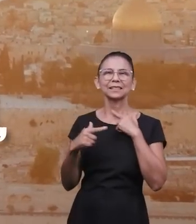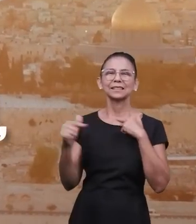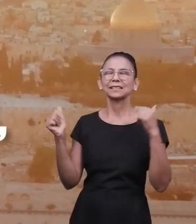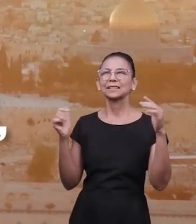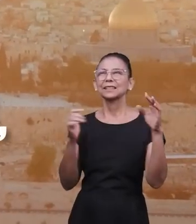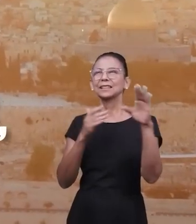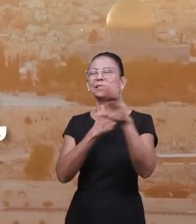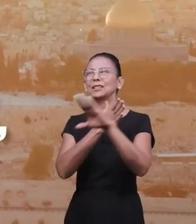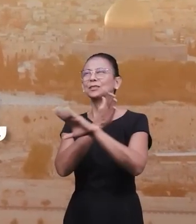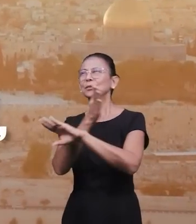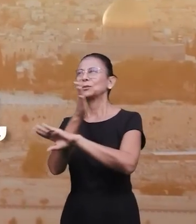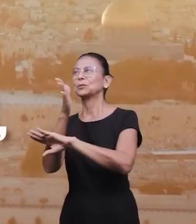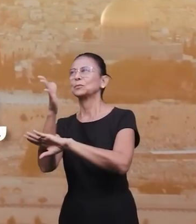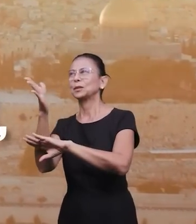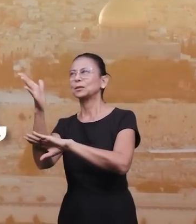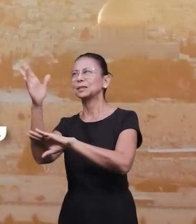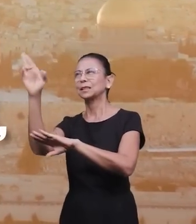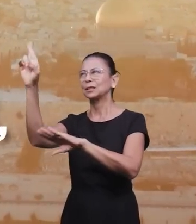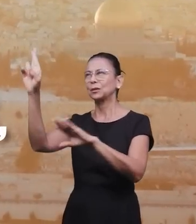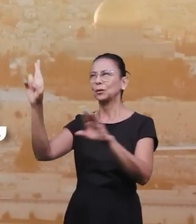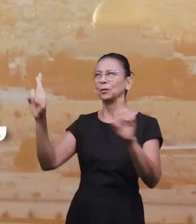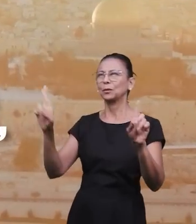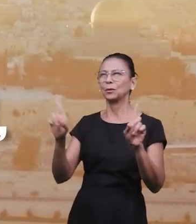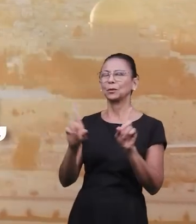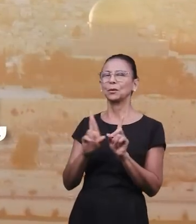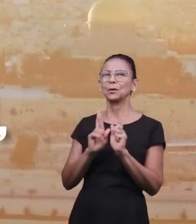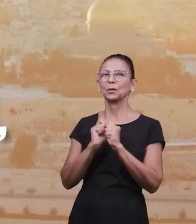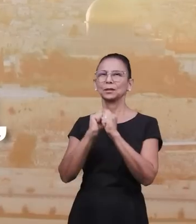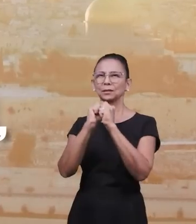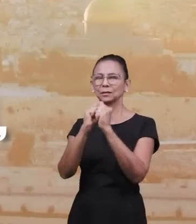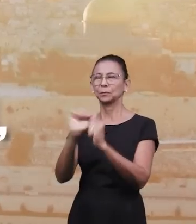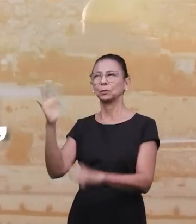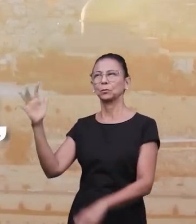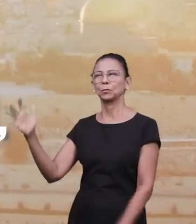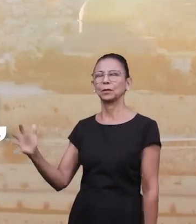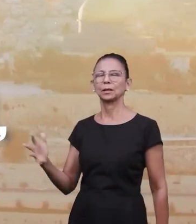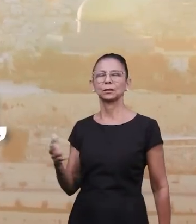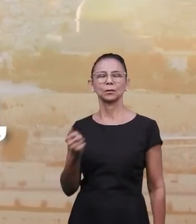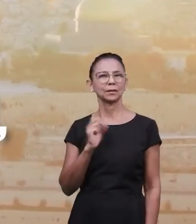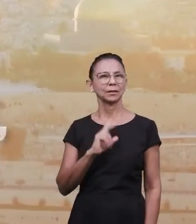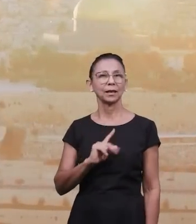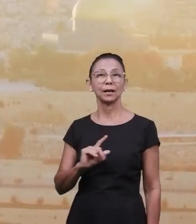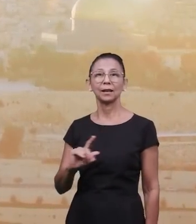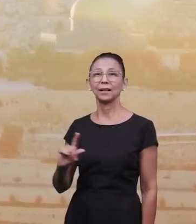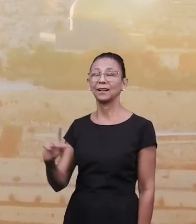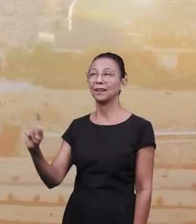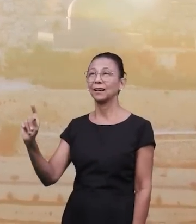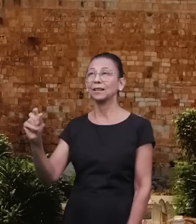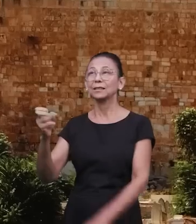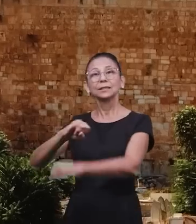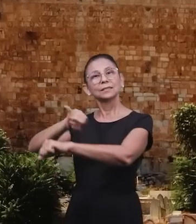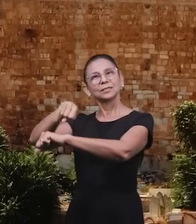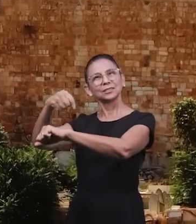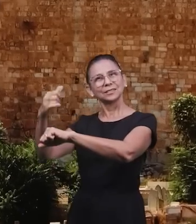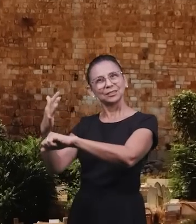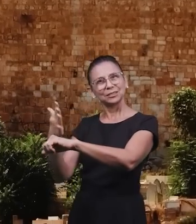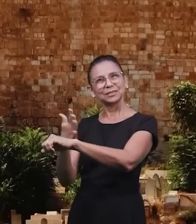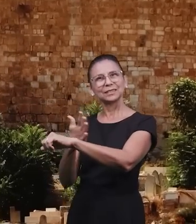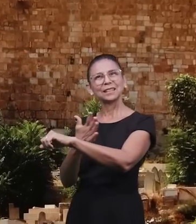aqui informações muito resumidas, com as quais os irmãos agora poderão estudar melhor os sinais da volta de